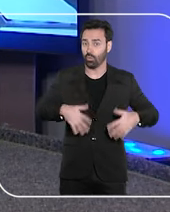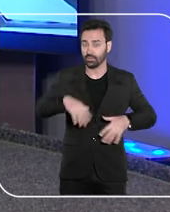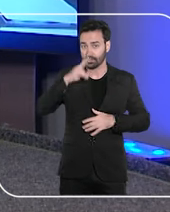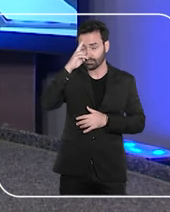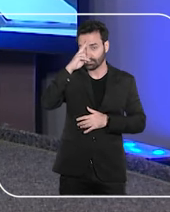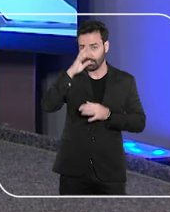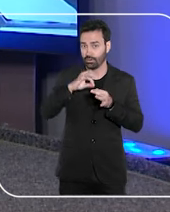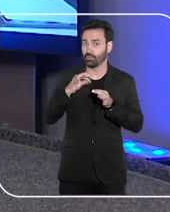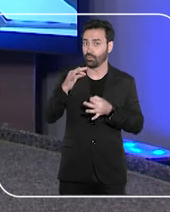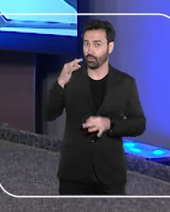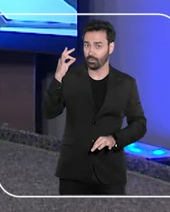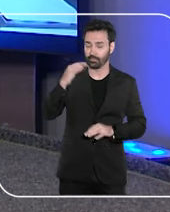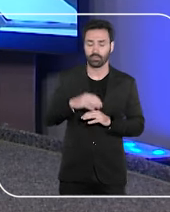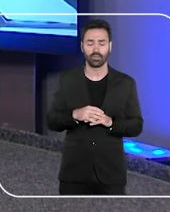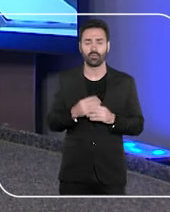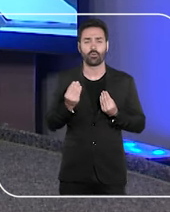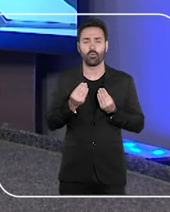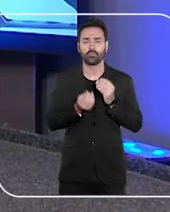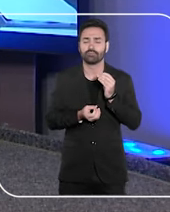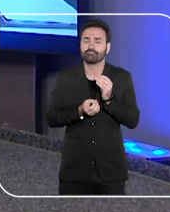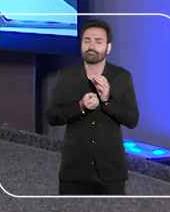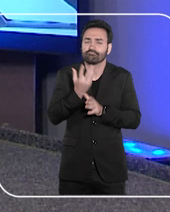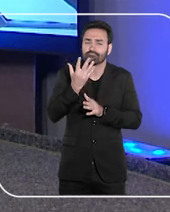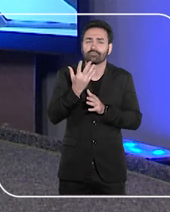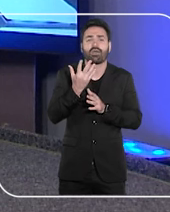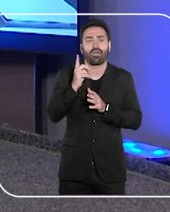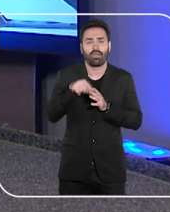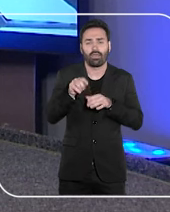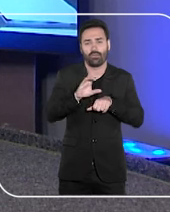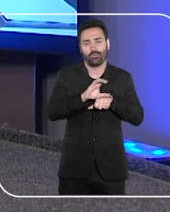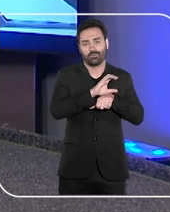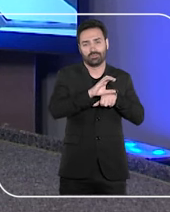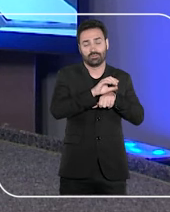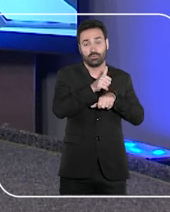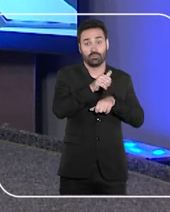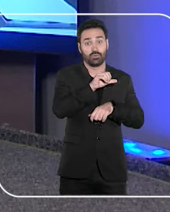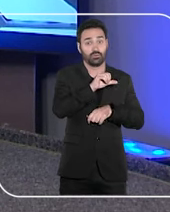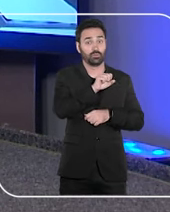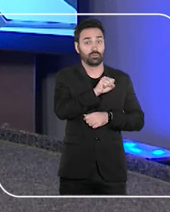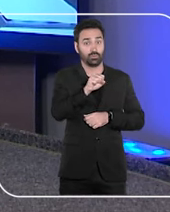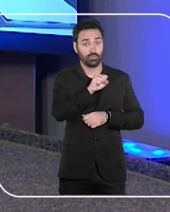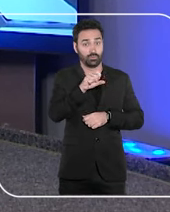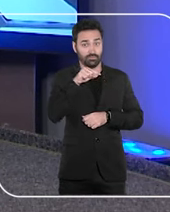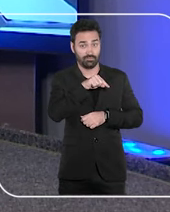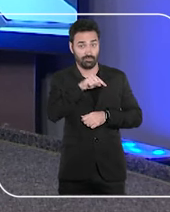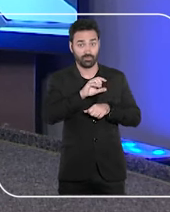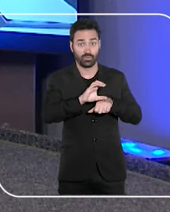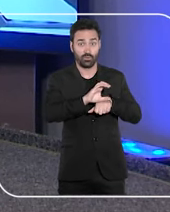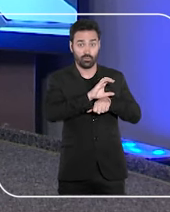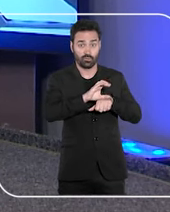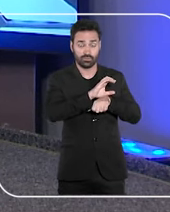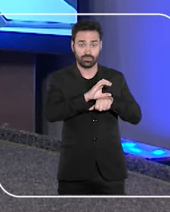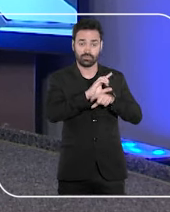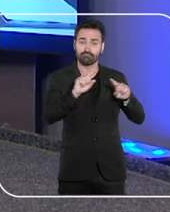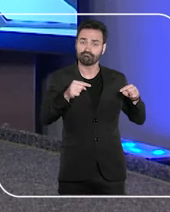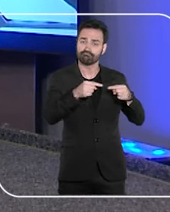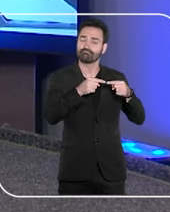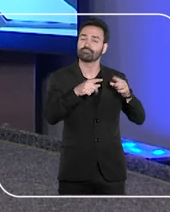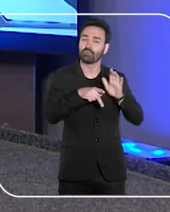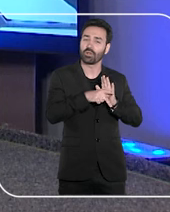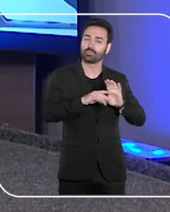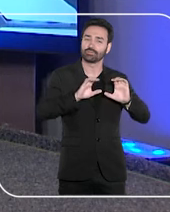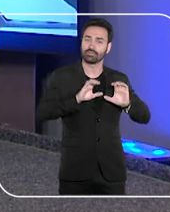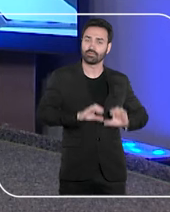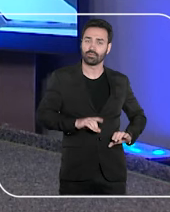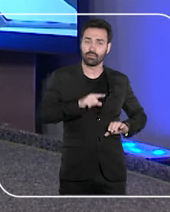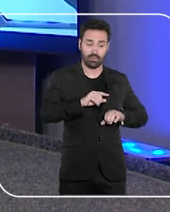seja, a Constituição Federal de 1988, afinal, foi a Constituição Cidadã que criou, que